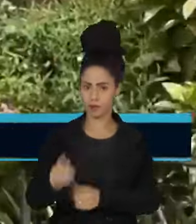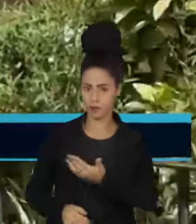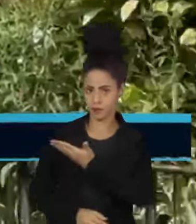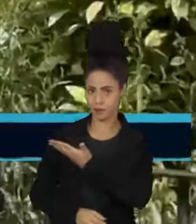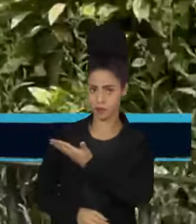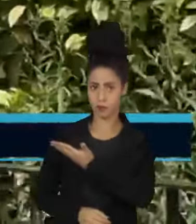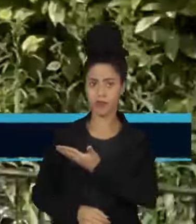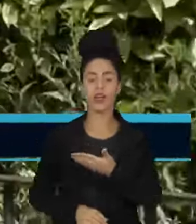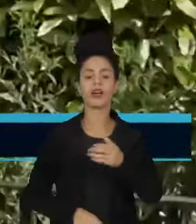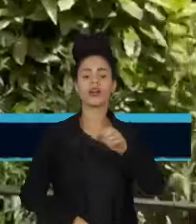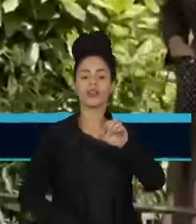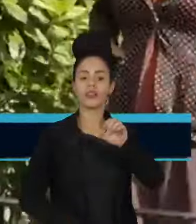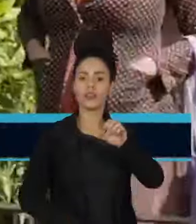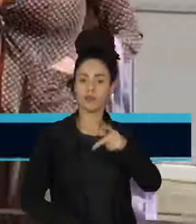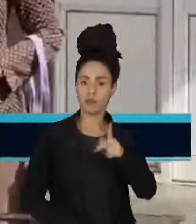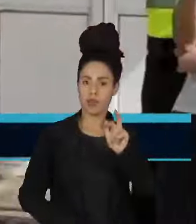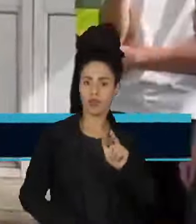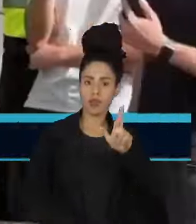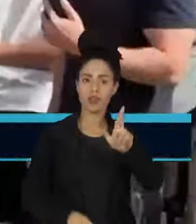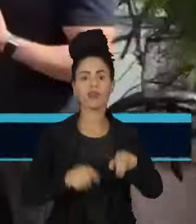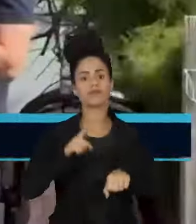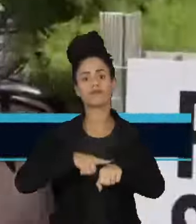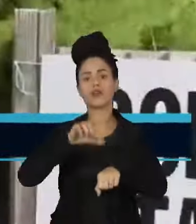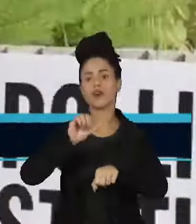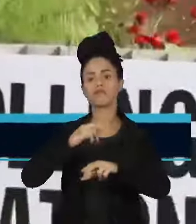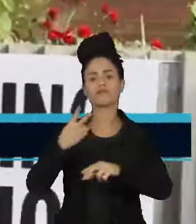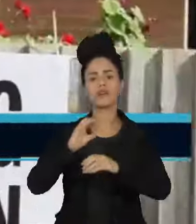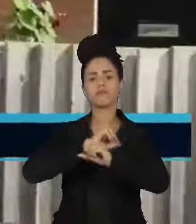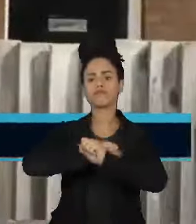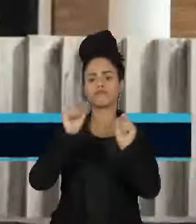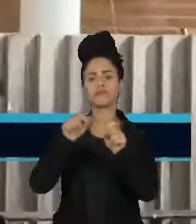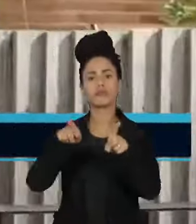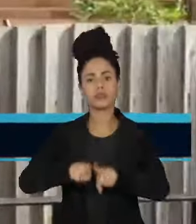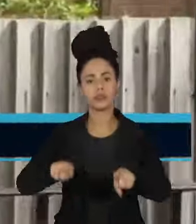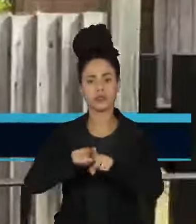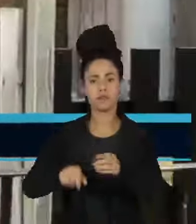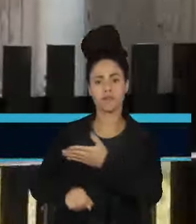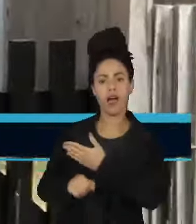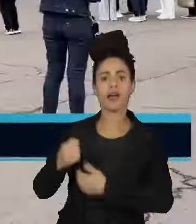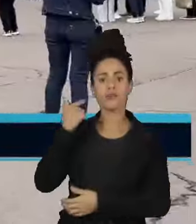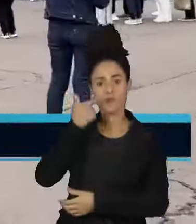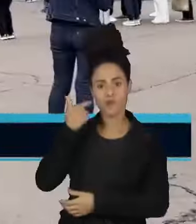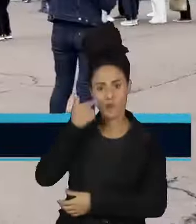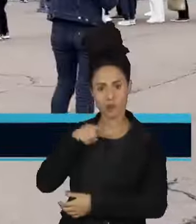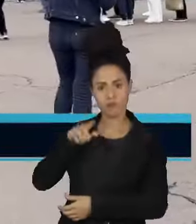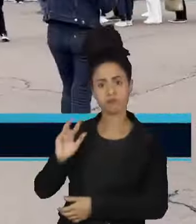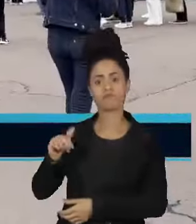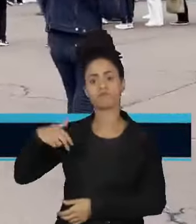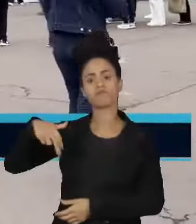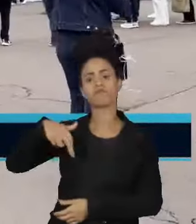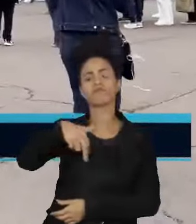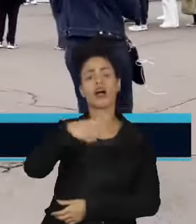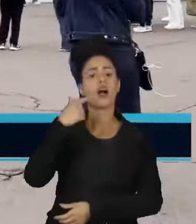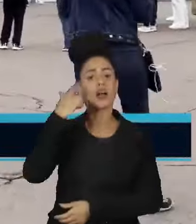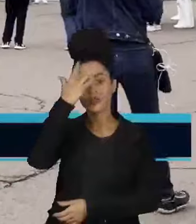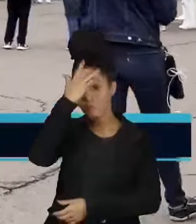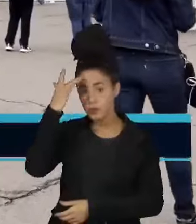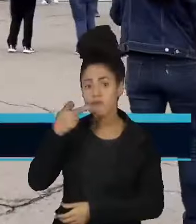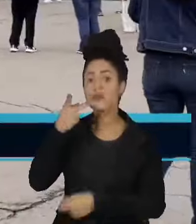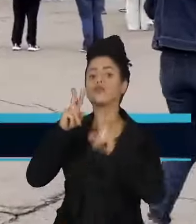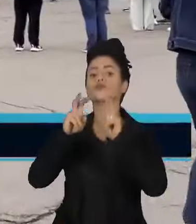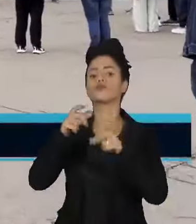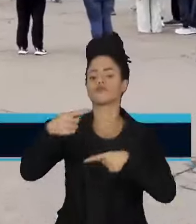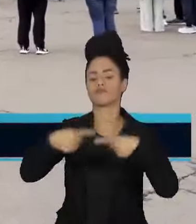kir starmer foi às 9:30 a estação no bairro de kench Town em Londres os britânicos só falarão sobre